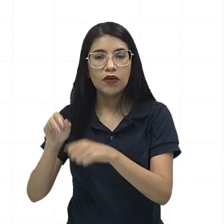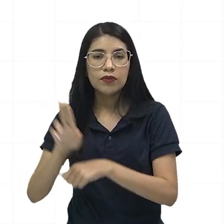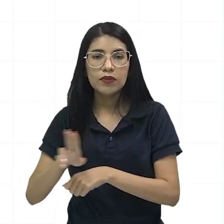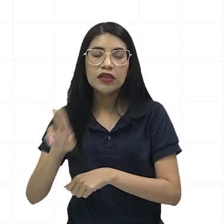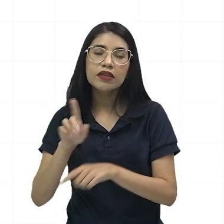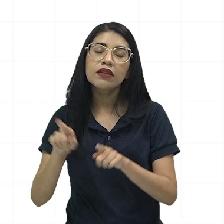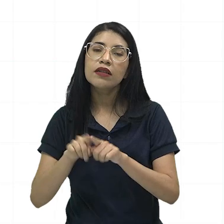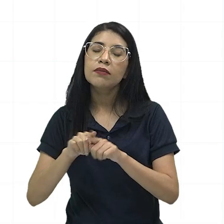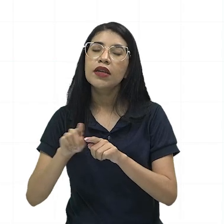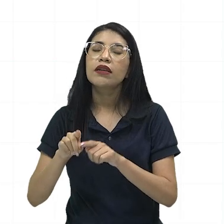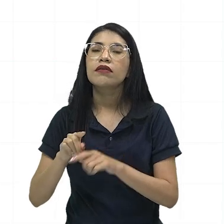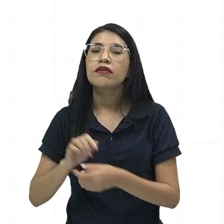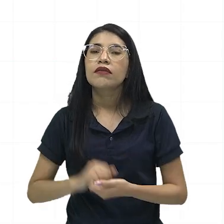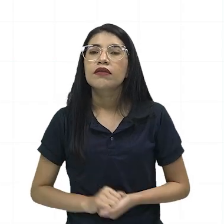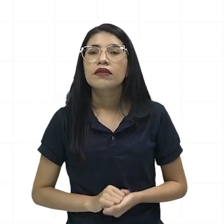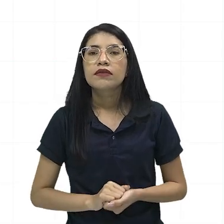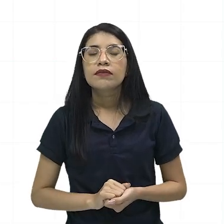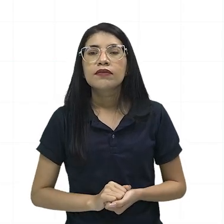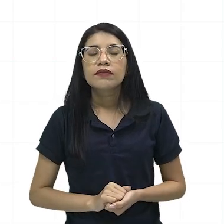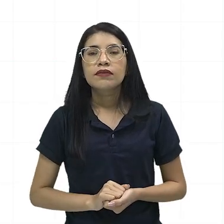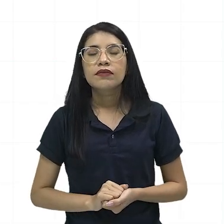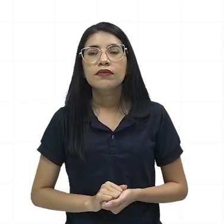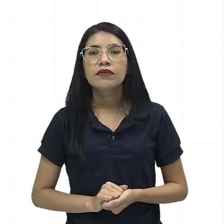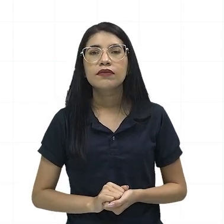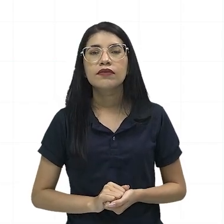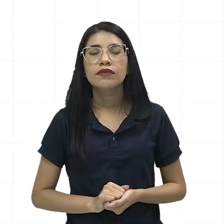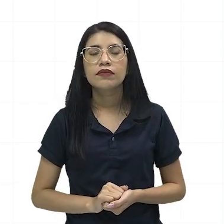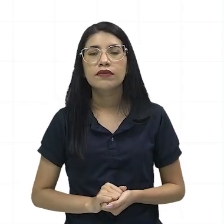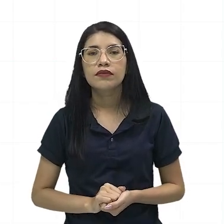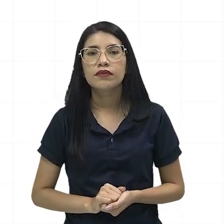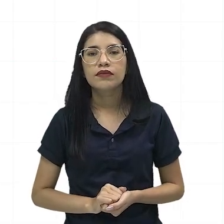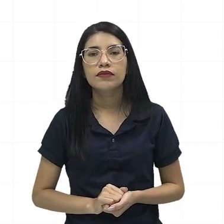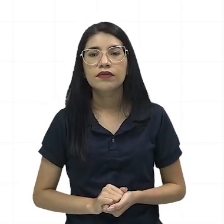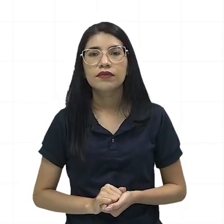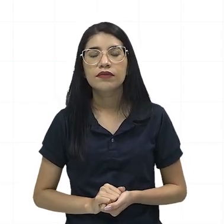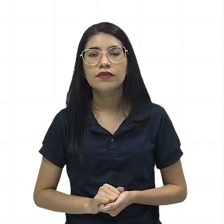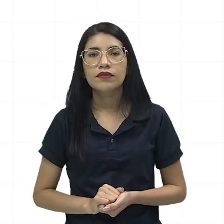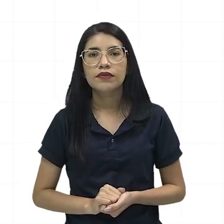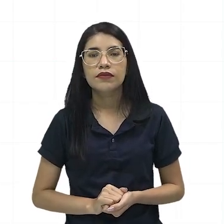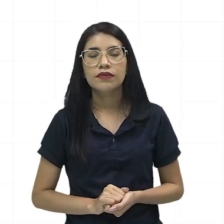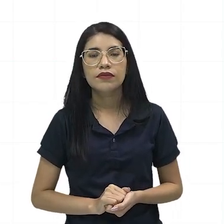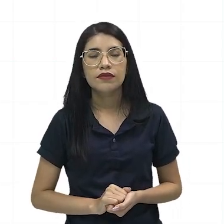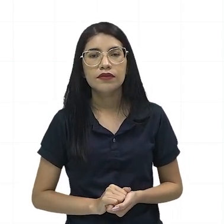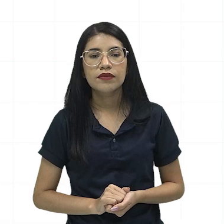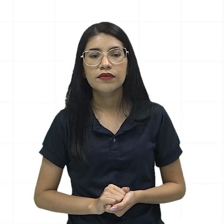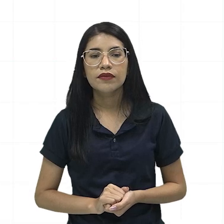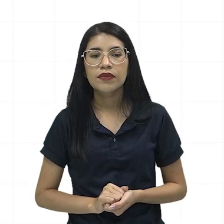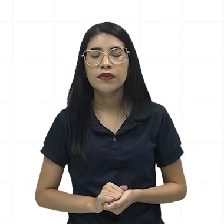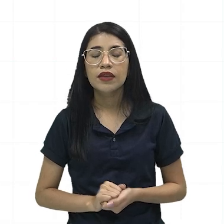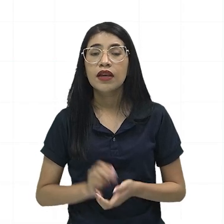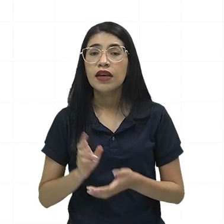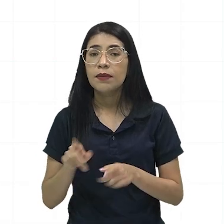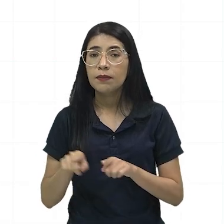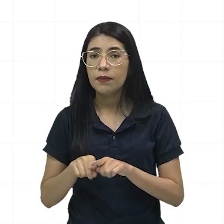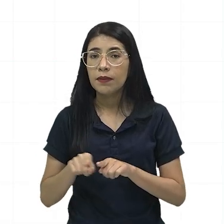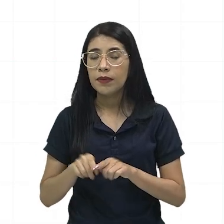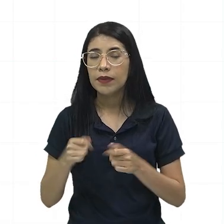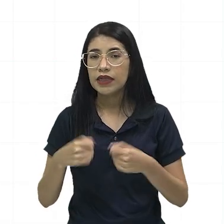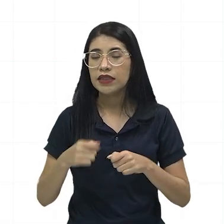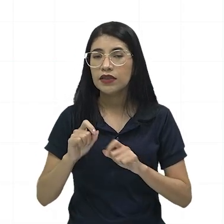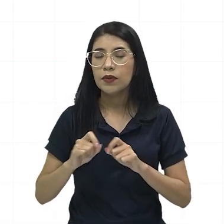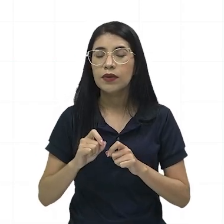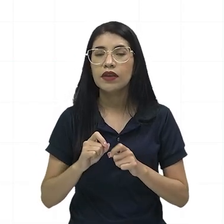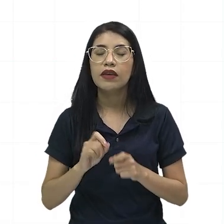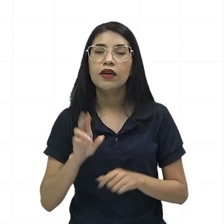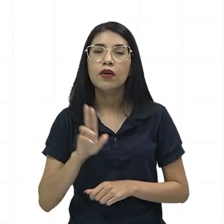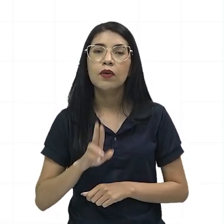também, né, para depositar os seus ovos e consequentemente ele vai se proliferar. Lave semanalmente por dentro